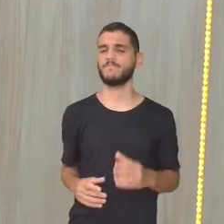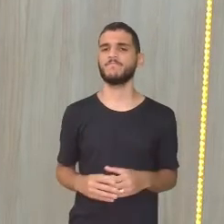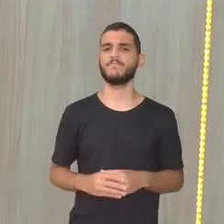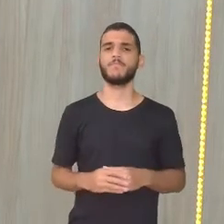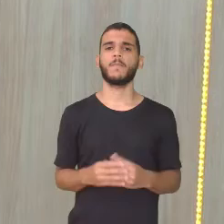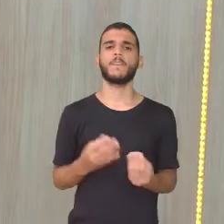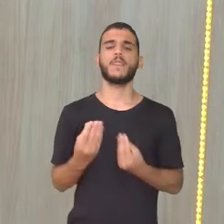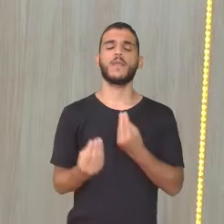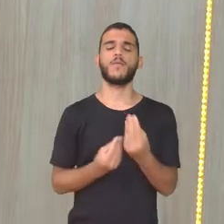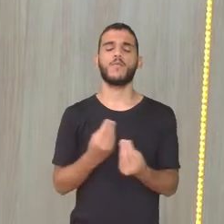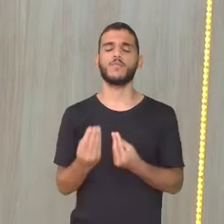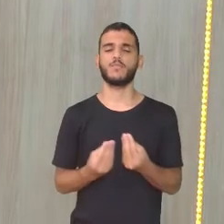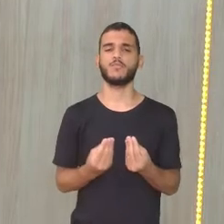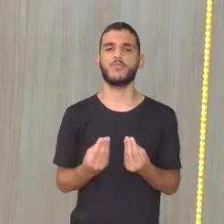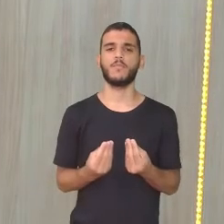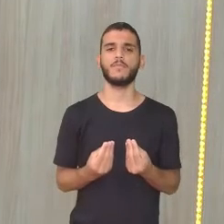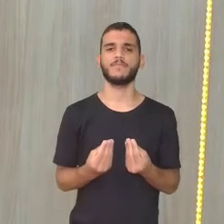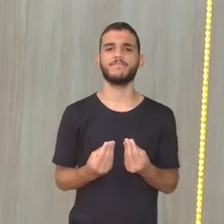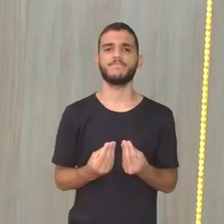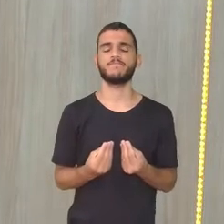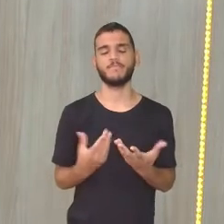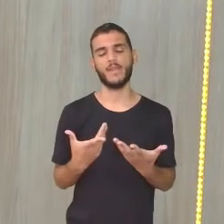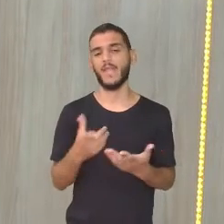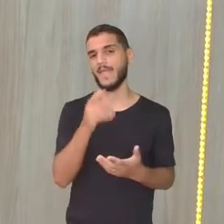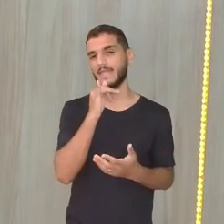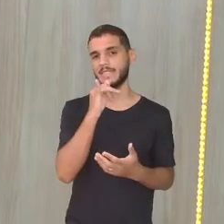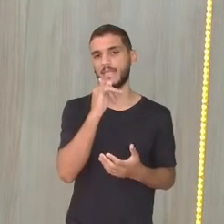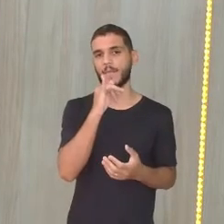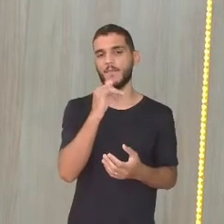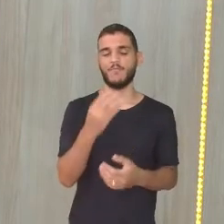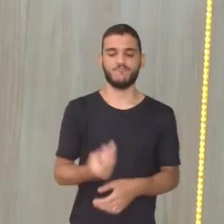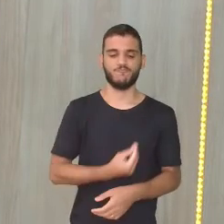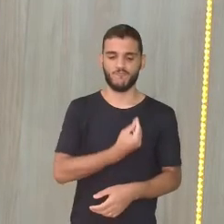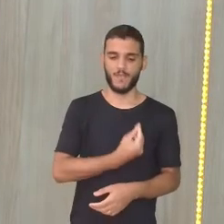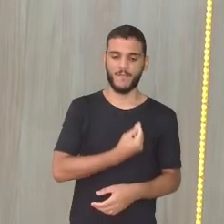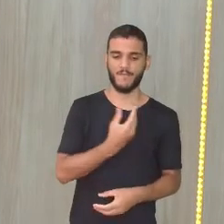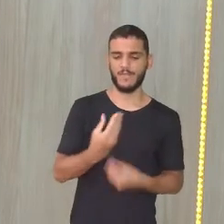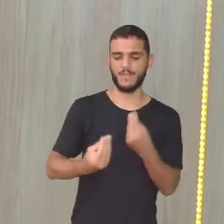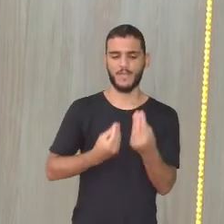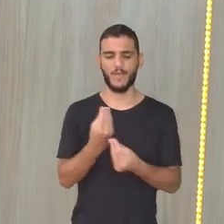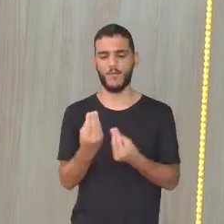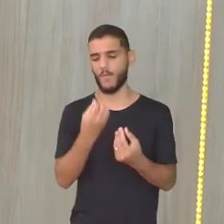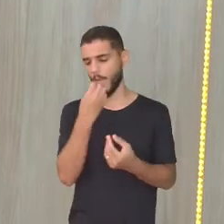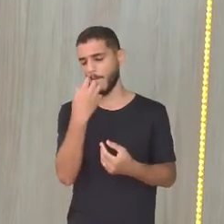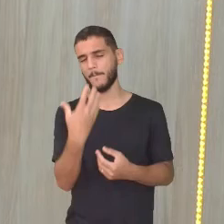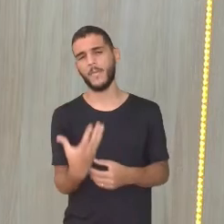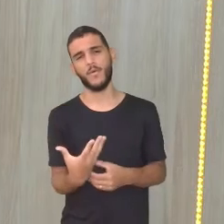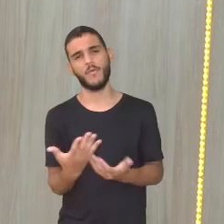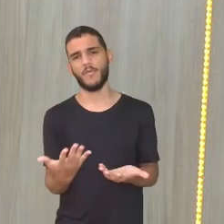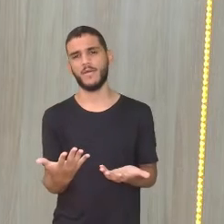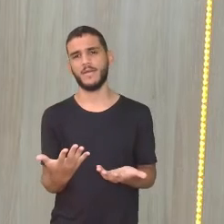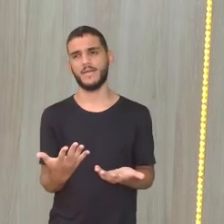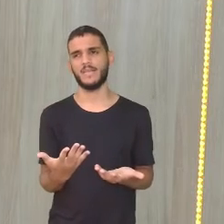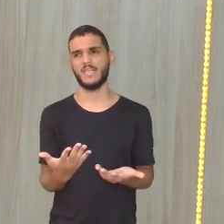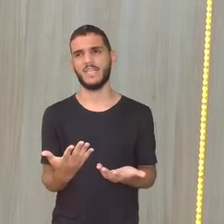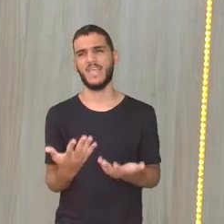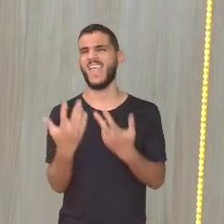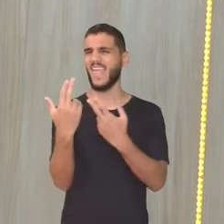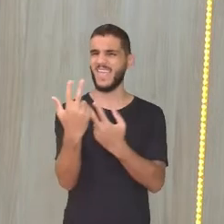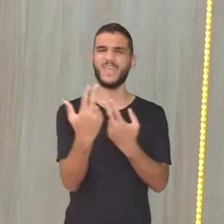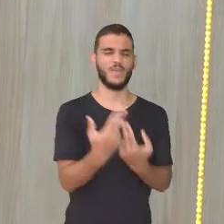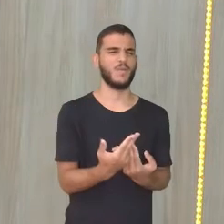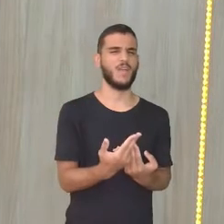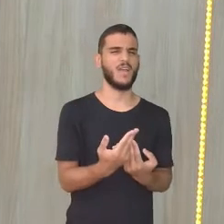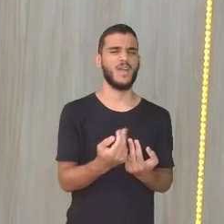ele vai considerar a qualidade de vida em determinados lugares, né? Será que é tudo igual? Mede tanta coisa, né, professor? Pois